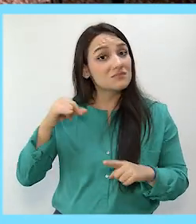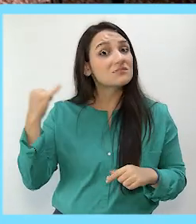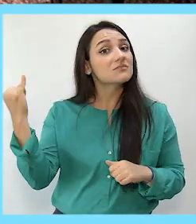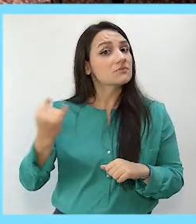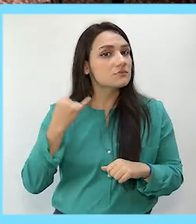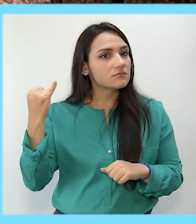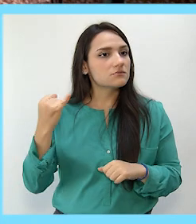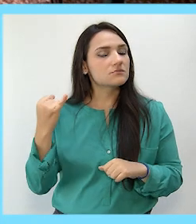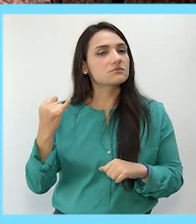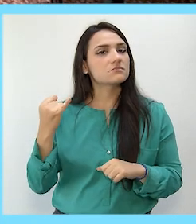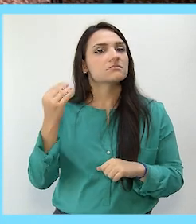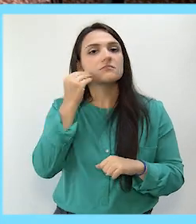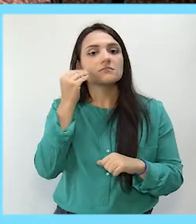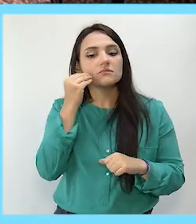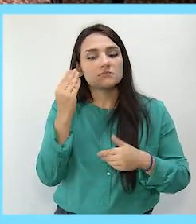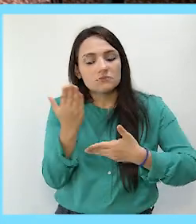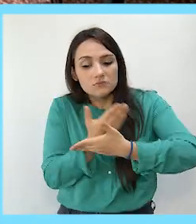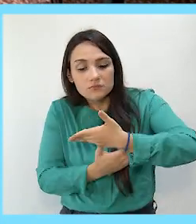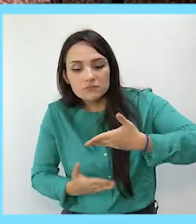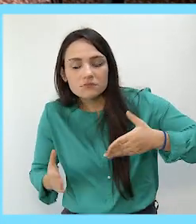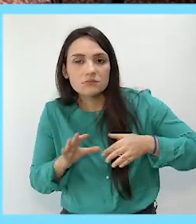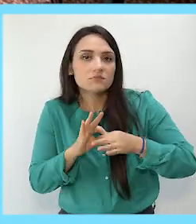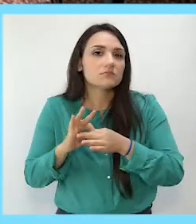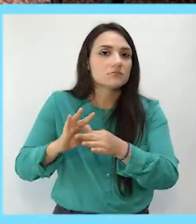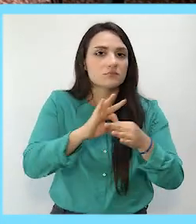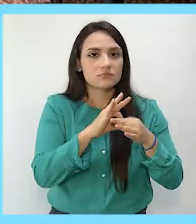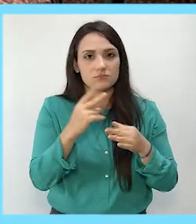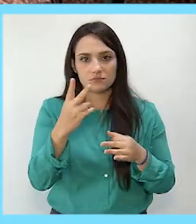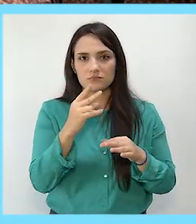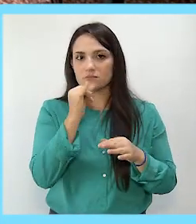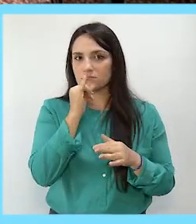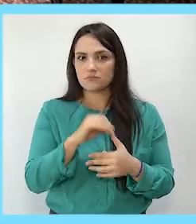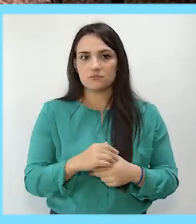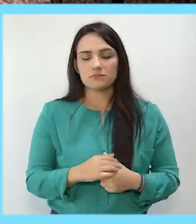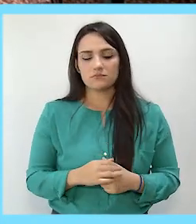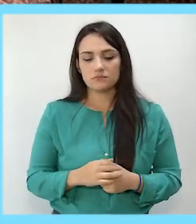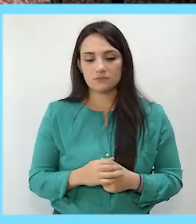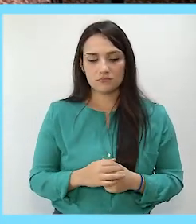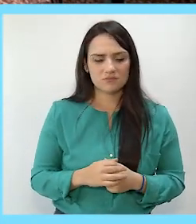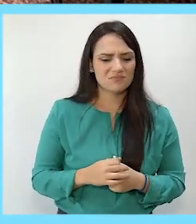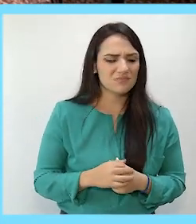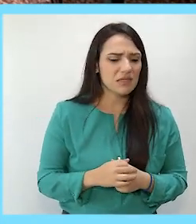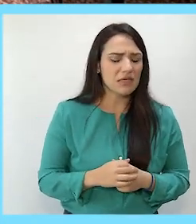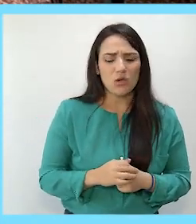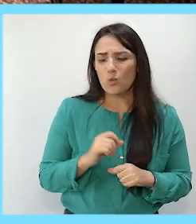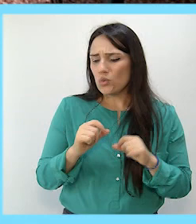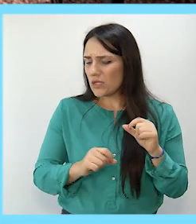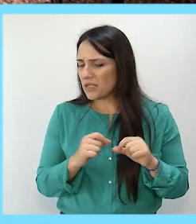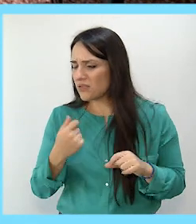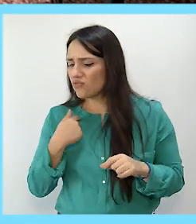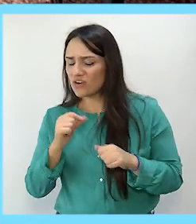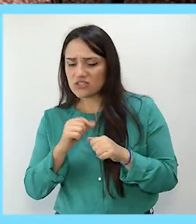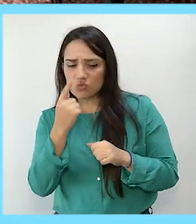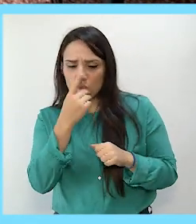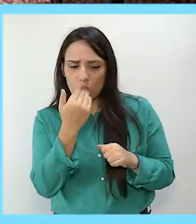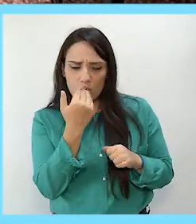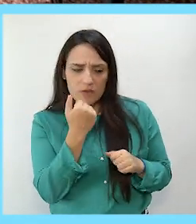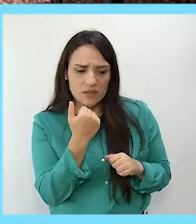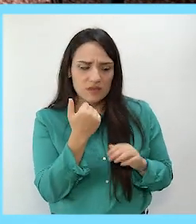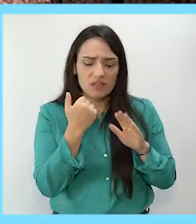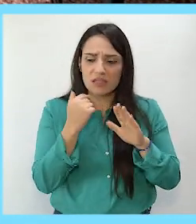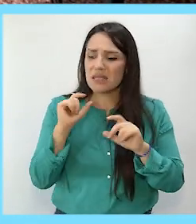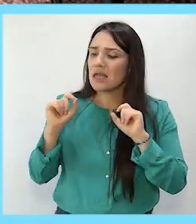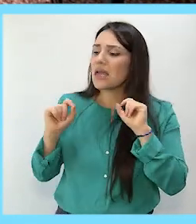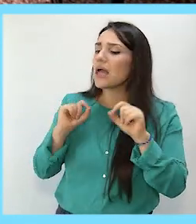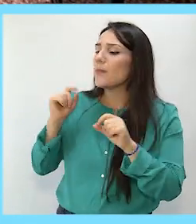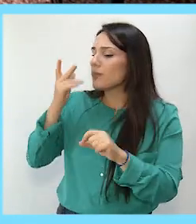gente consiga conciliar. Por quê? Porque desde o pensar o que essas crianças vão comer, quem é que vai cuidar a hora que chegar